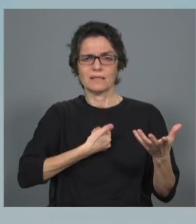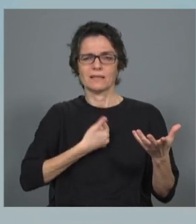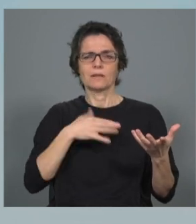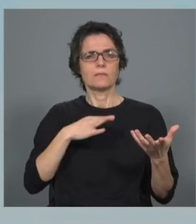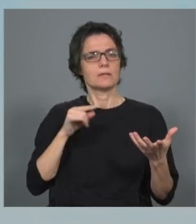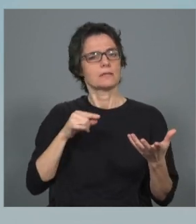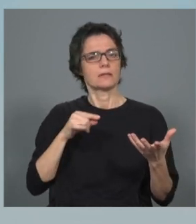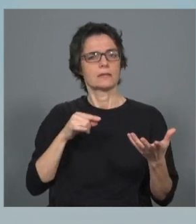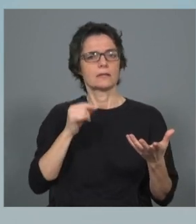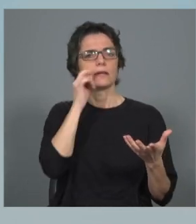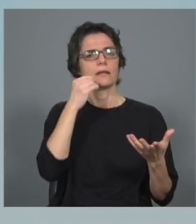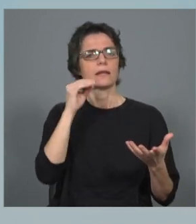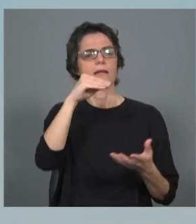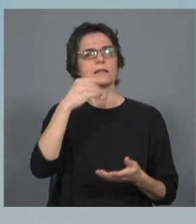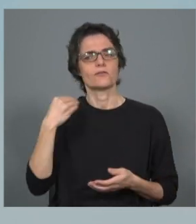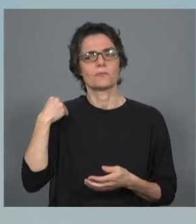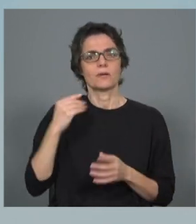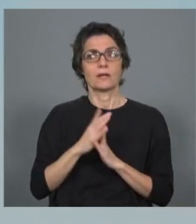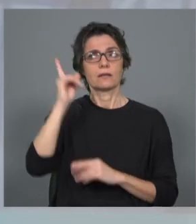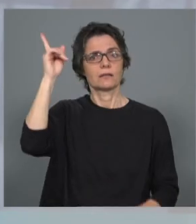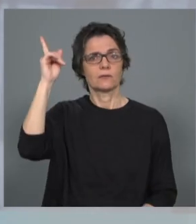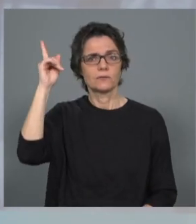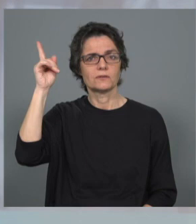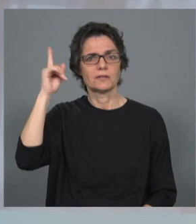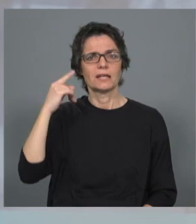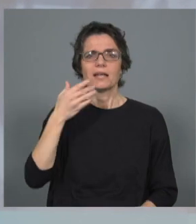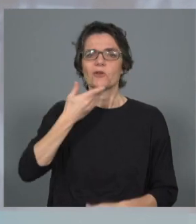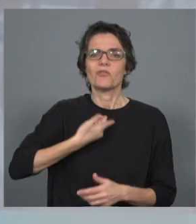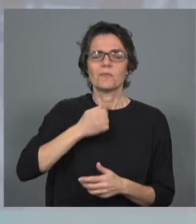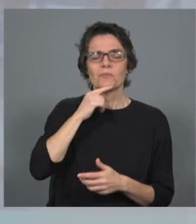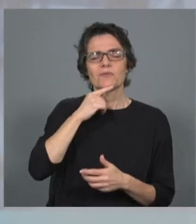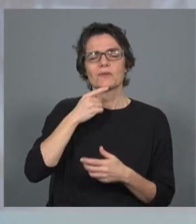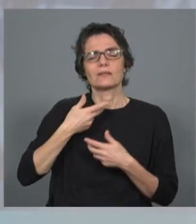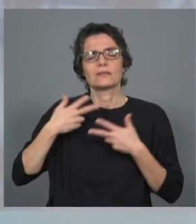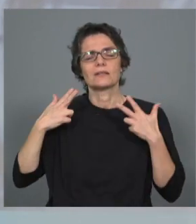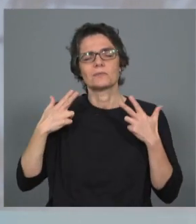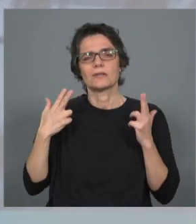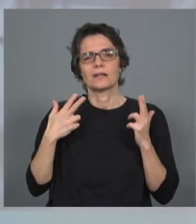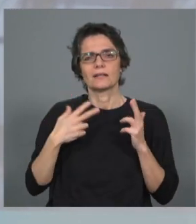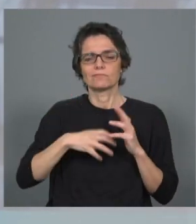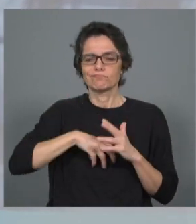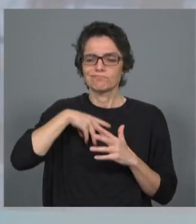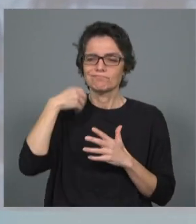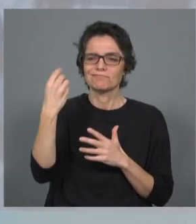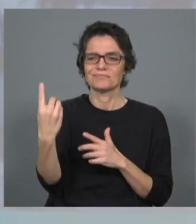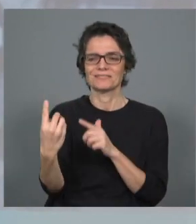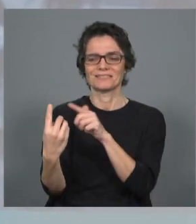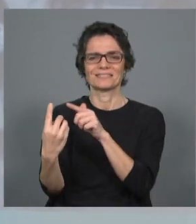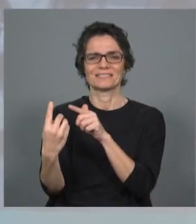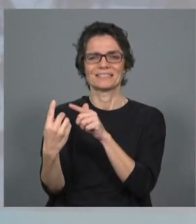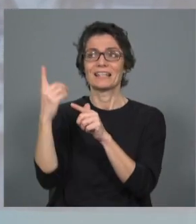que o meu próprio nome, e isso... Essa circunstância limita de alguma forma a vontade de cada um, a capacidade de escolha de cada um, ou pelo contrário?